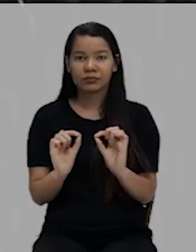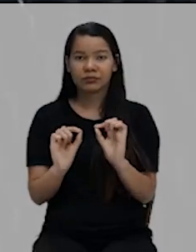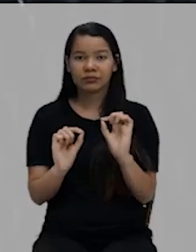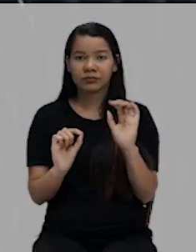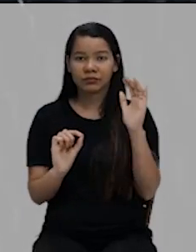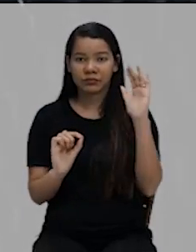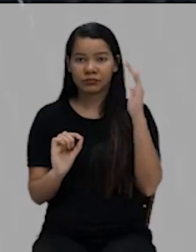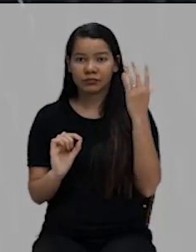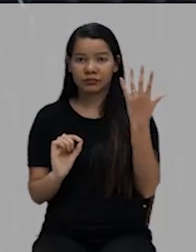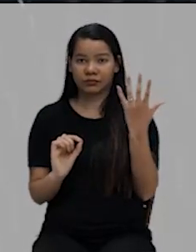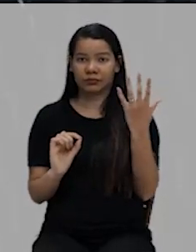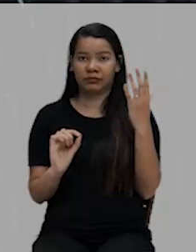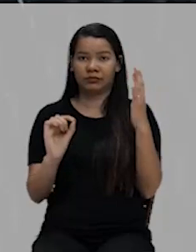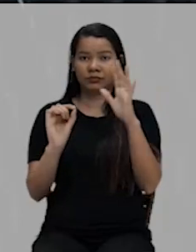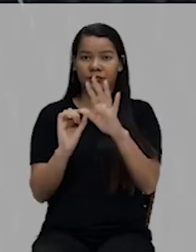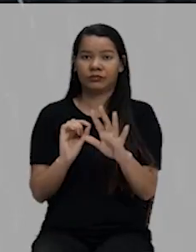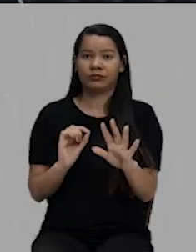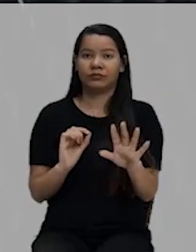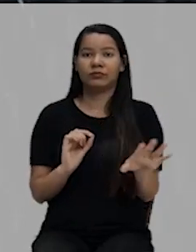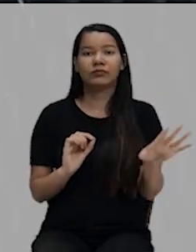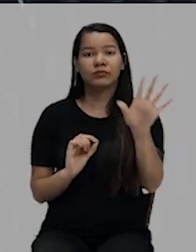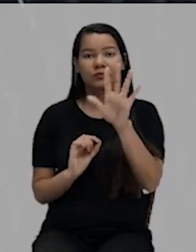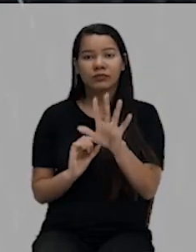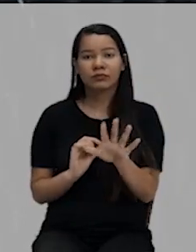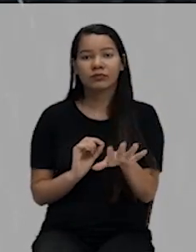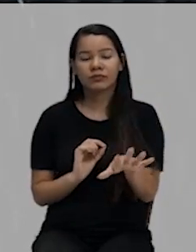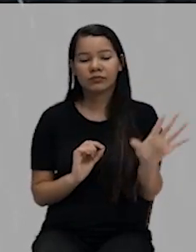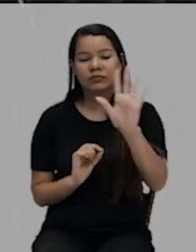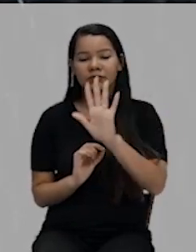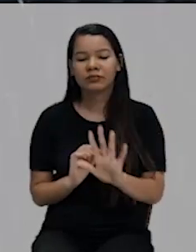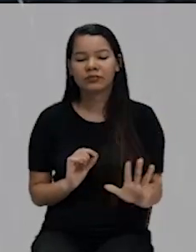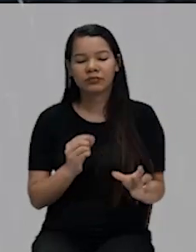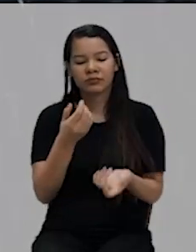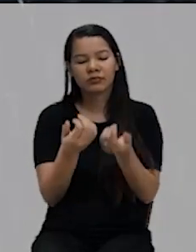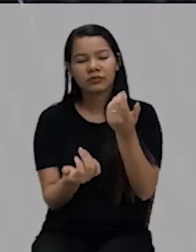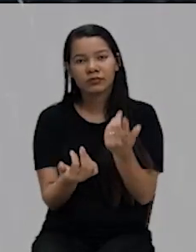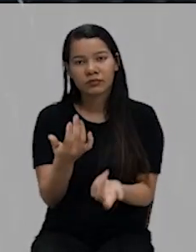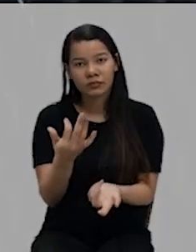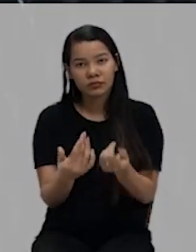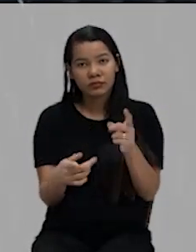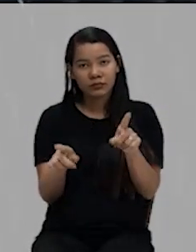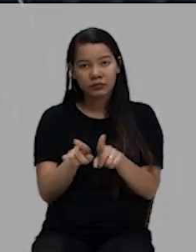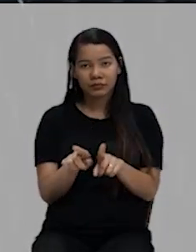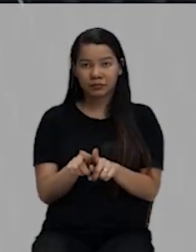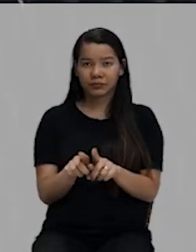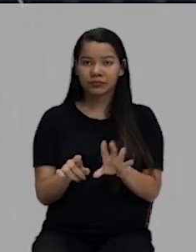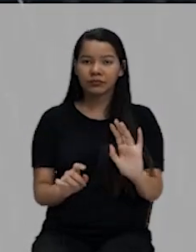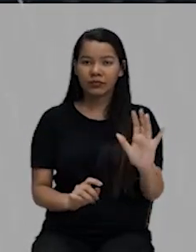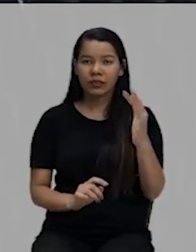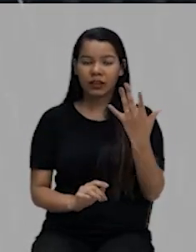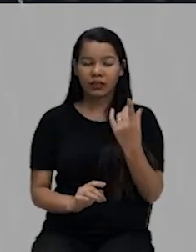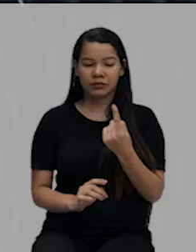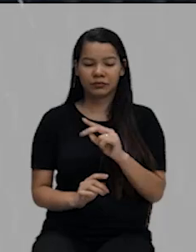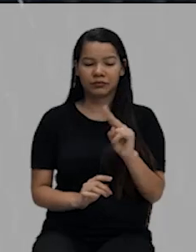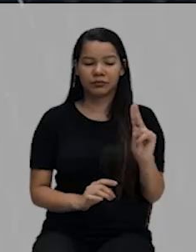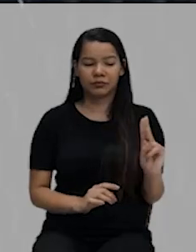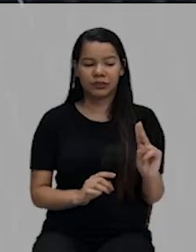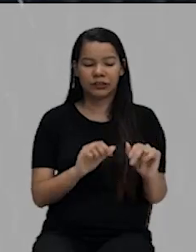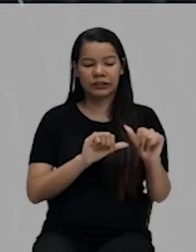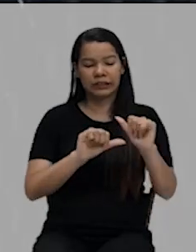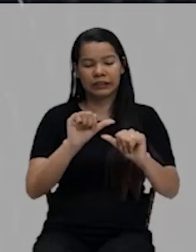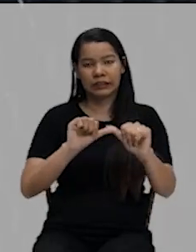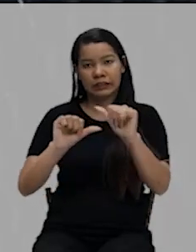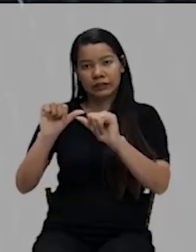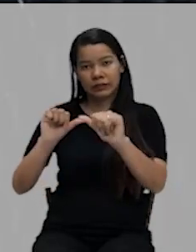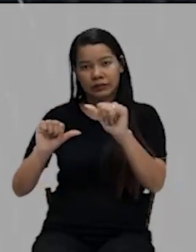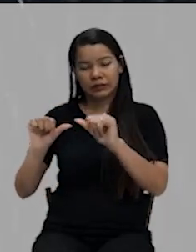da queima, né? Aqui da chama, certo? Também está acontecendo uma transformação.